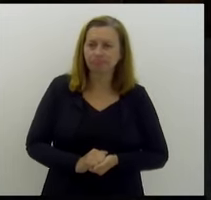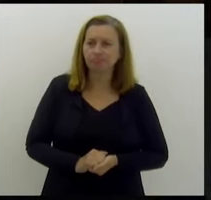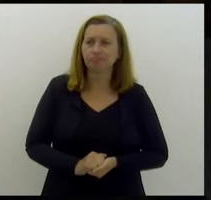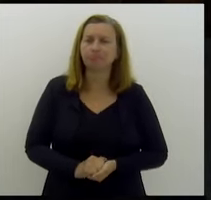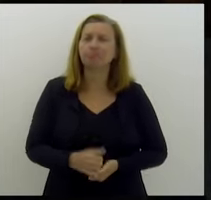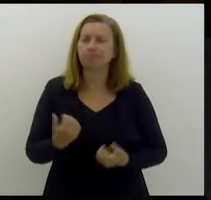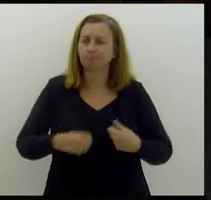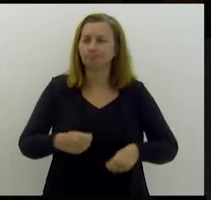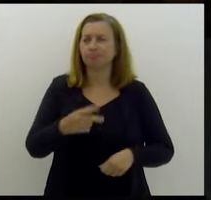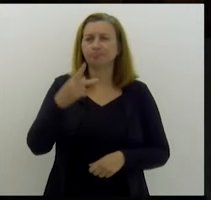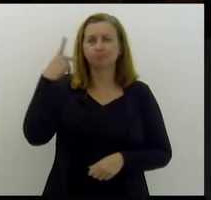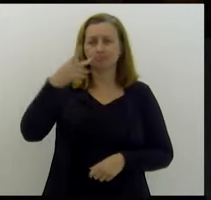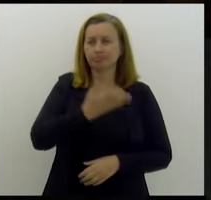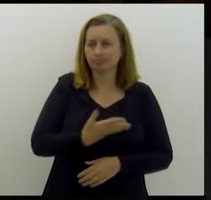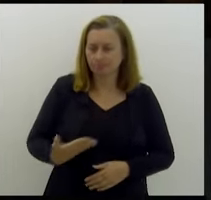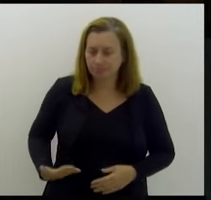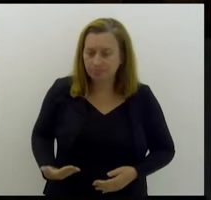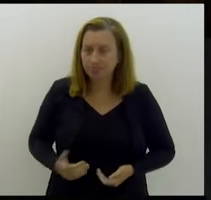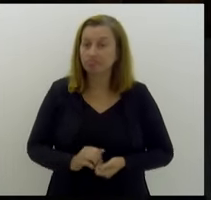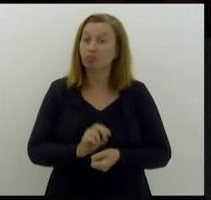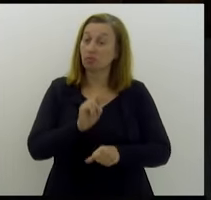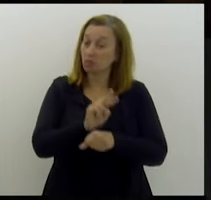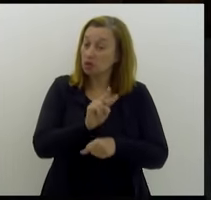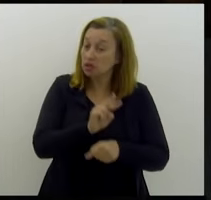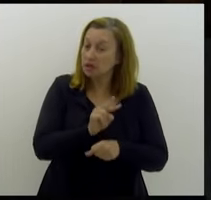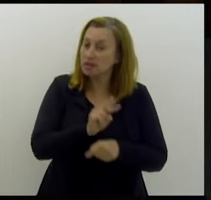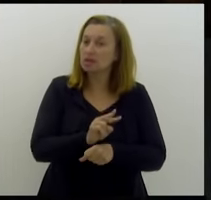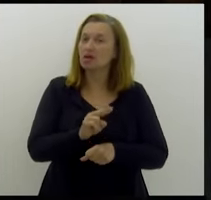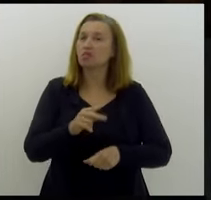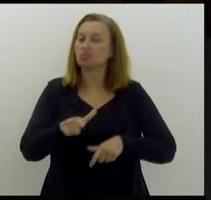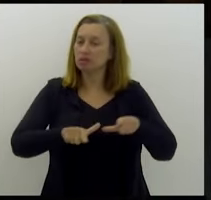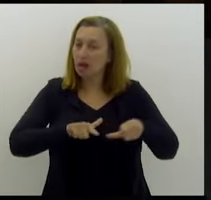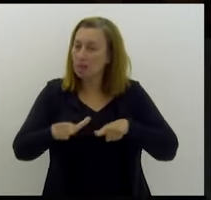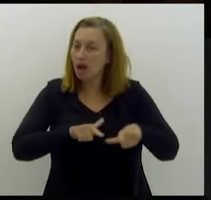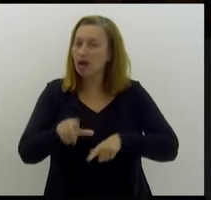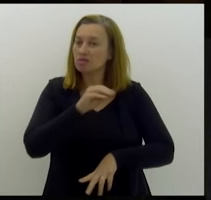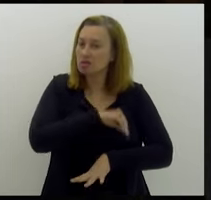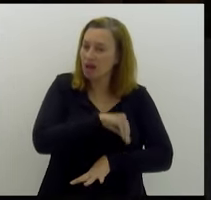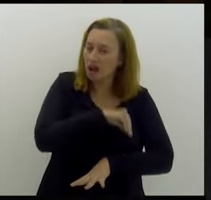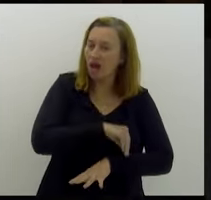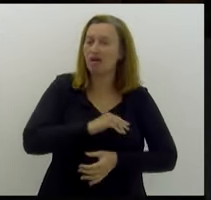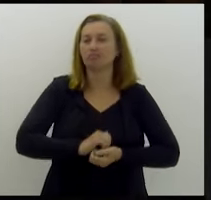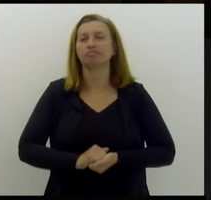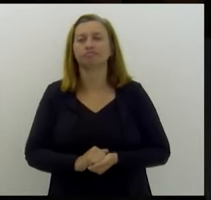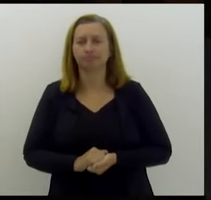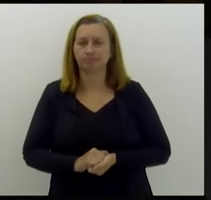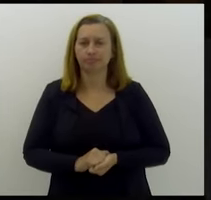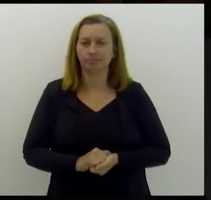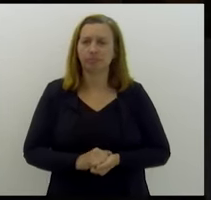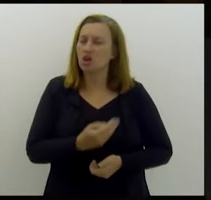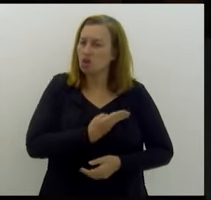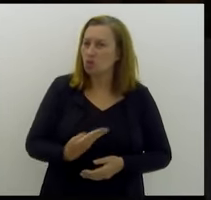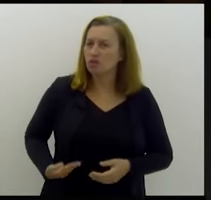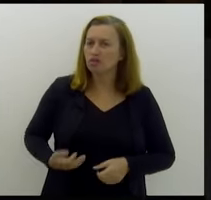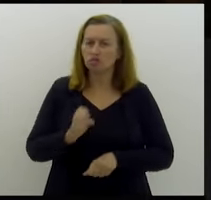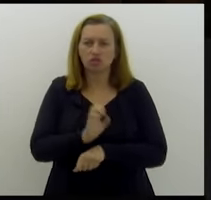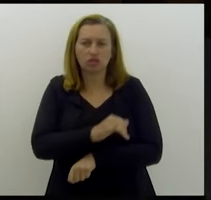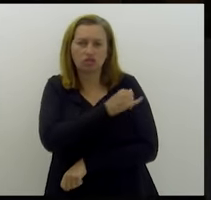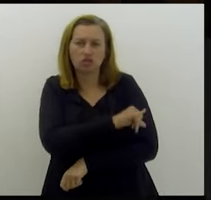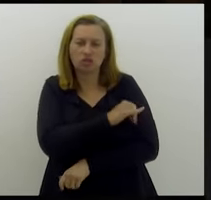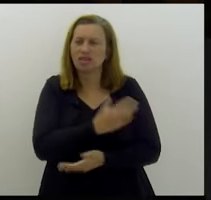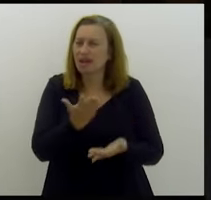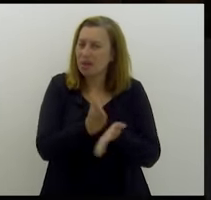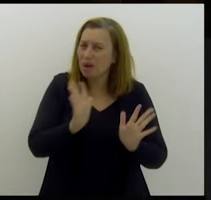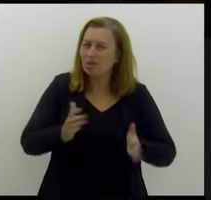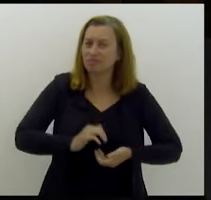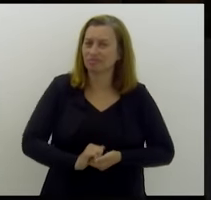política pública tem que ser abrigo tem que ser geração de renda geração de trabalho e o Governo do Estado do Rio de Janeiro quer acabar com